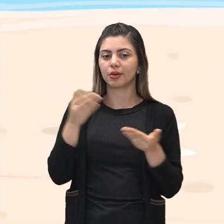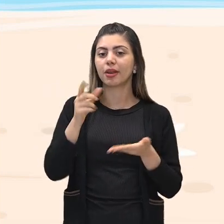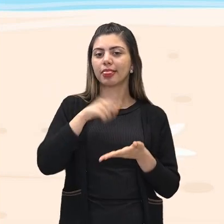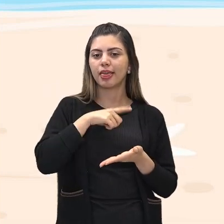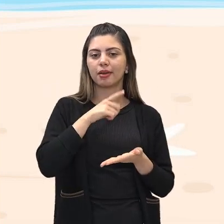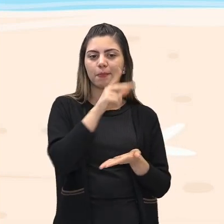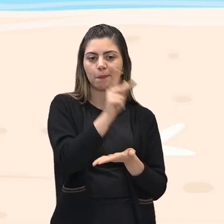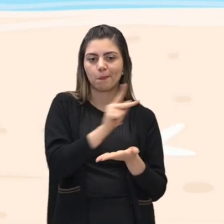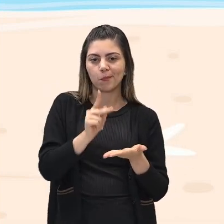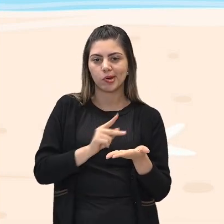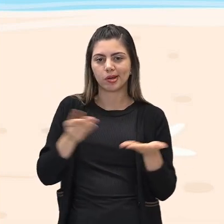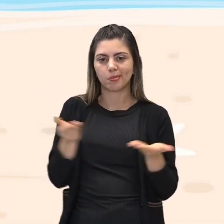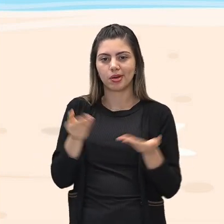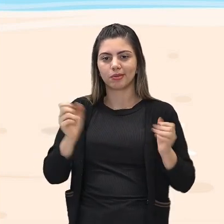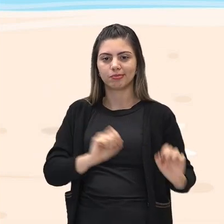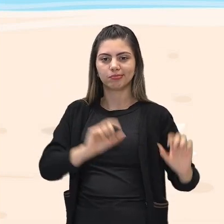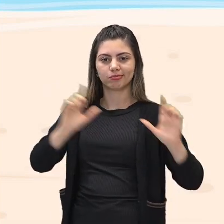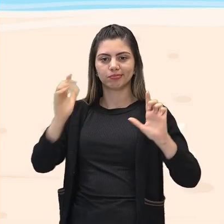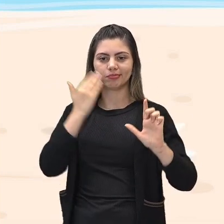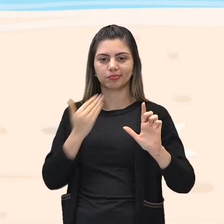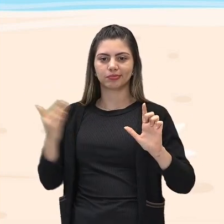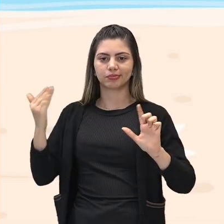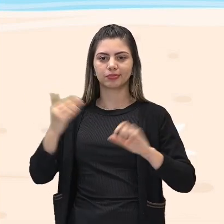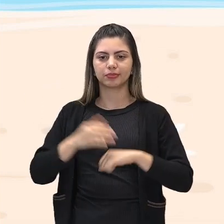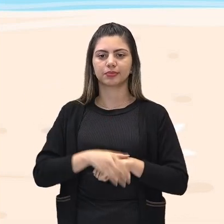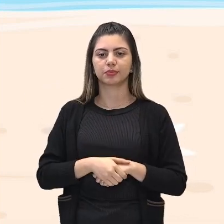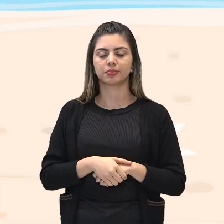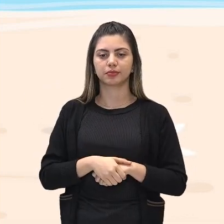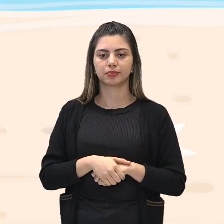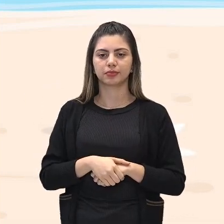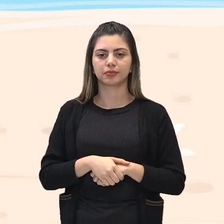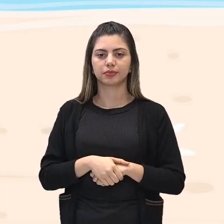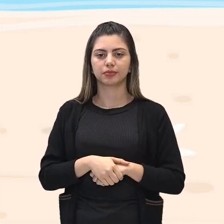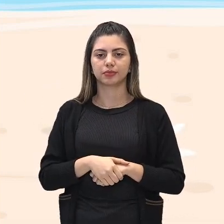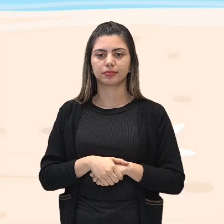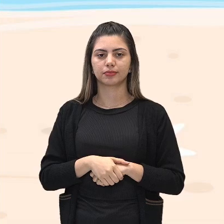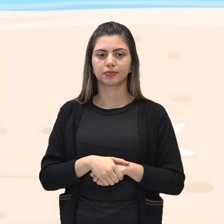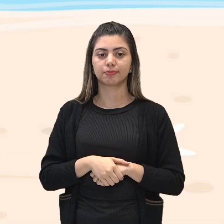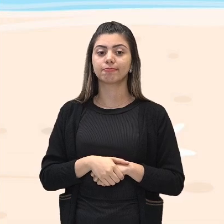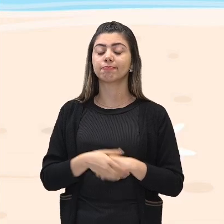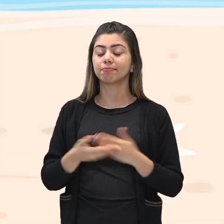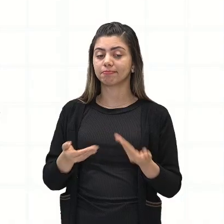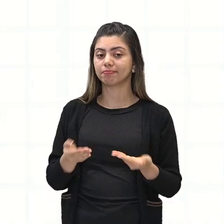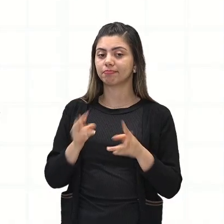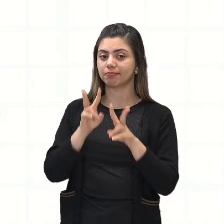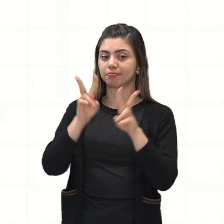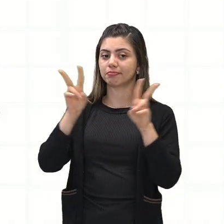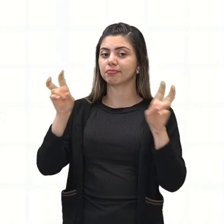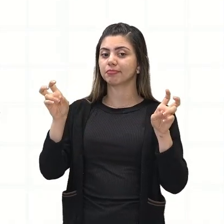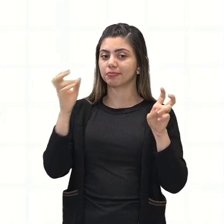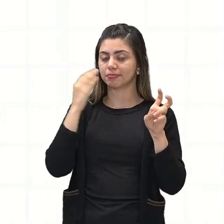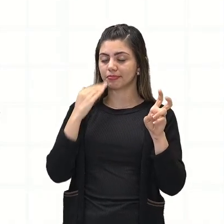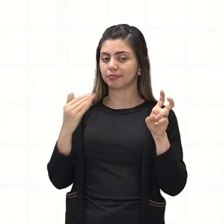poema. Acompanhe aí na tela. Vamos lá. Erro de português.